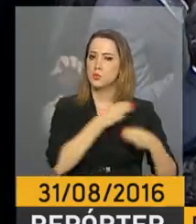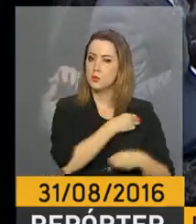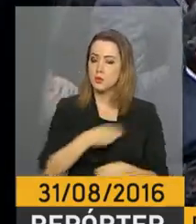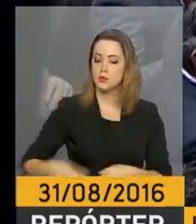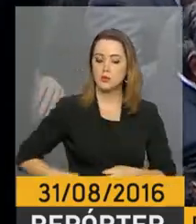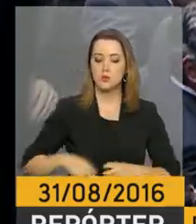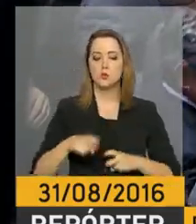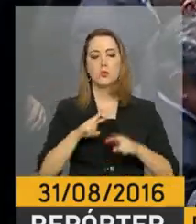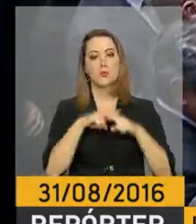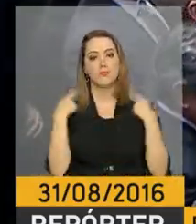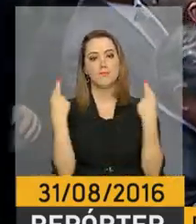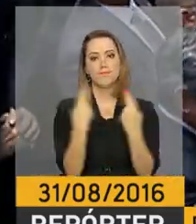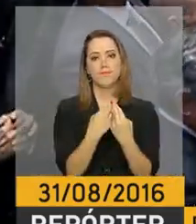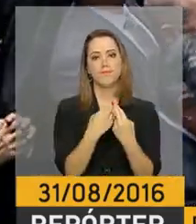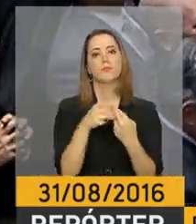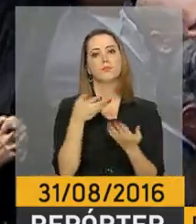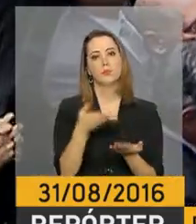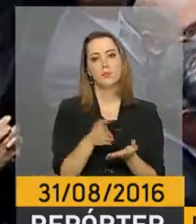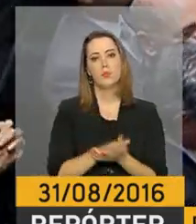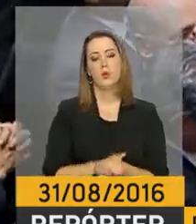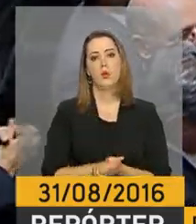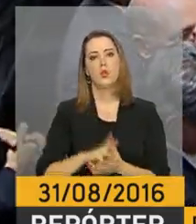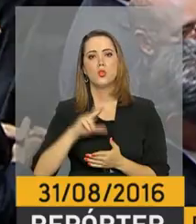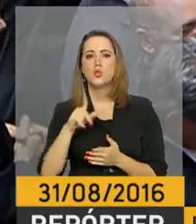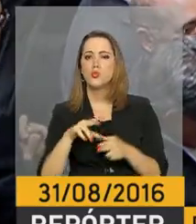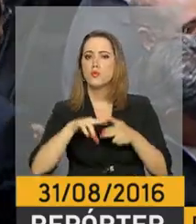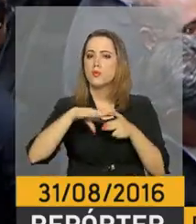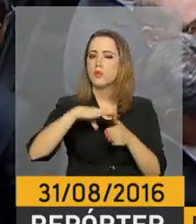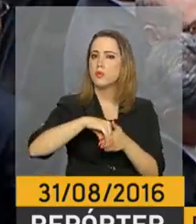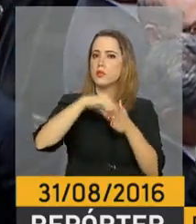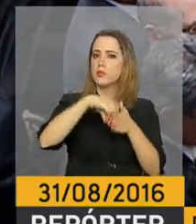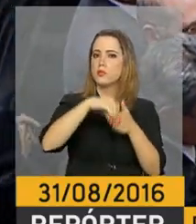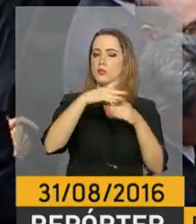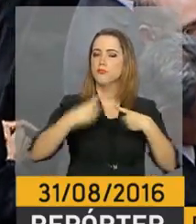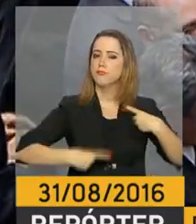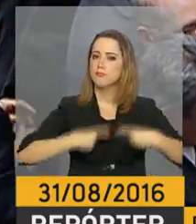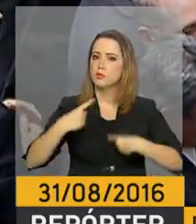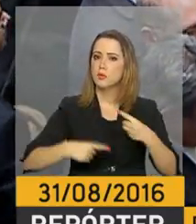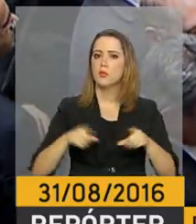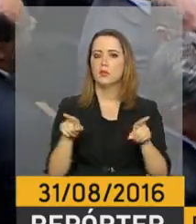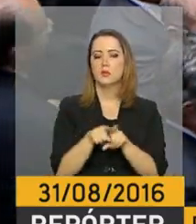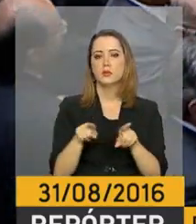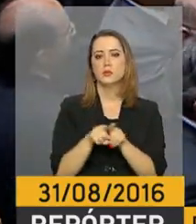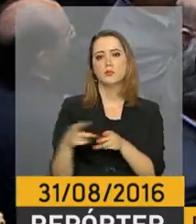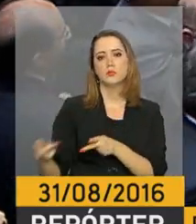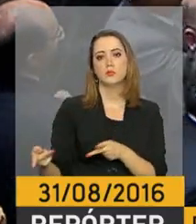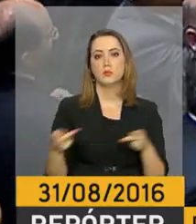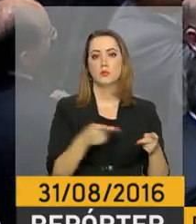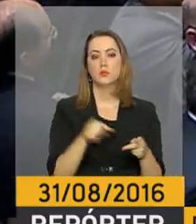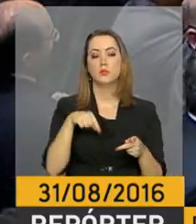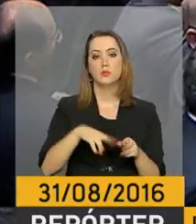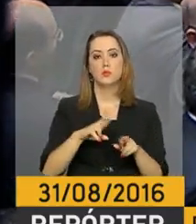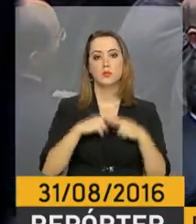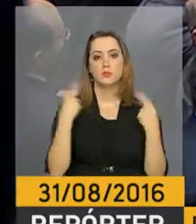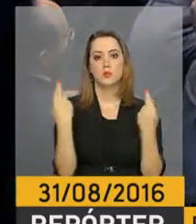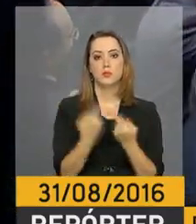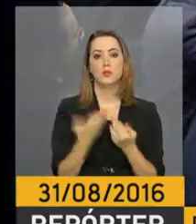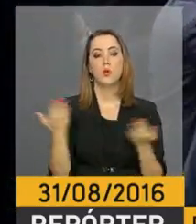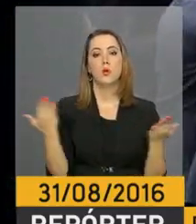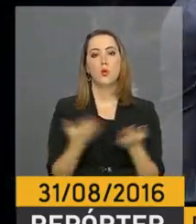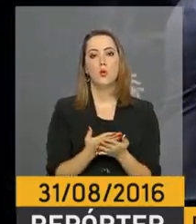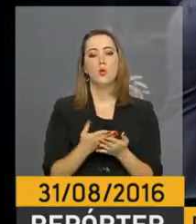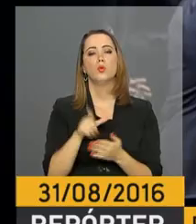Planalto. Líderes dos partidos da base aliada também serão convidados para esta reunião. Ainda hoje, Michel Temer deve gravar